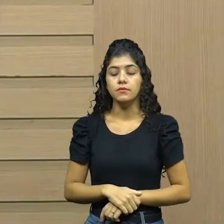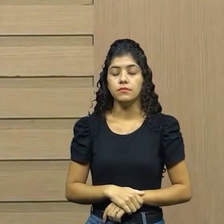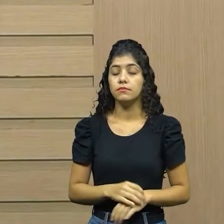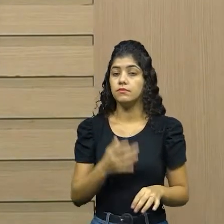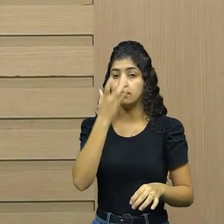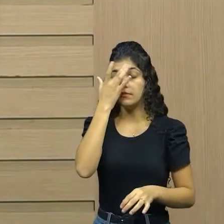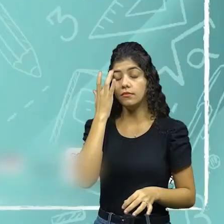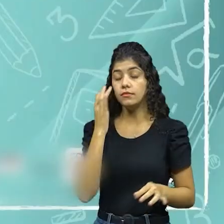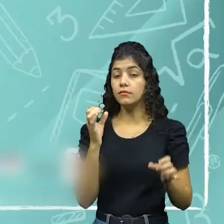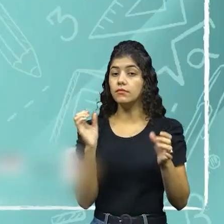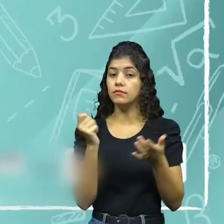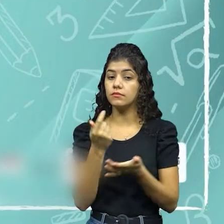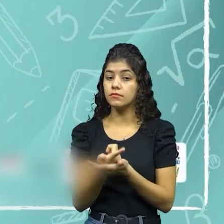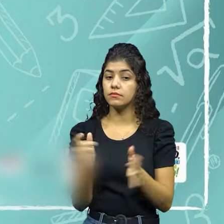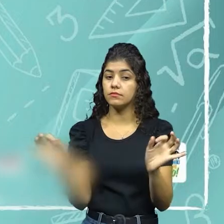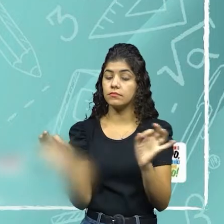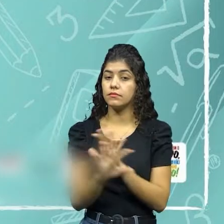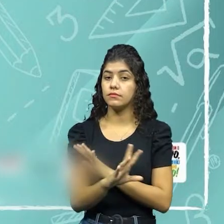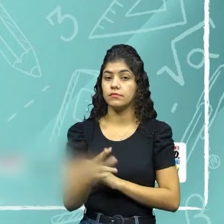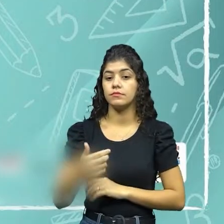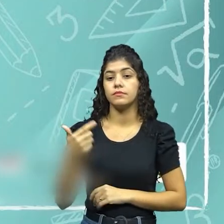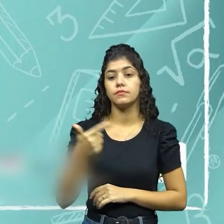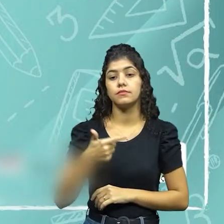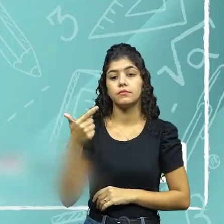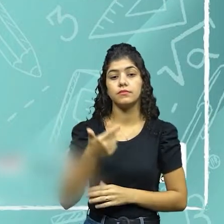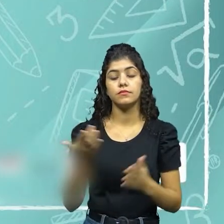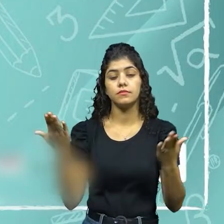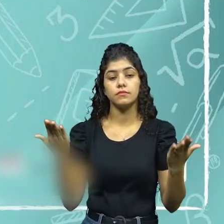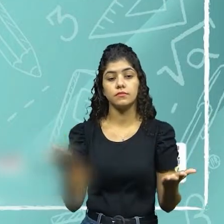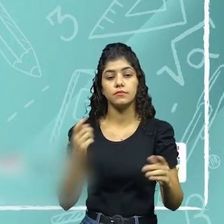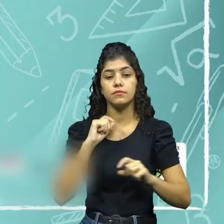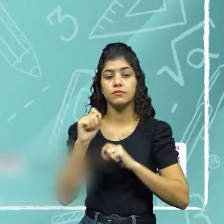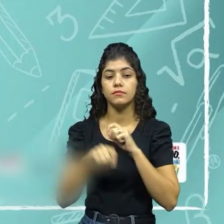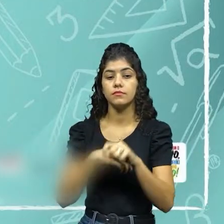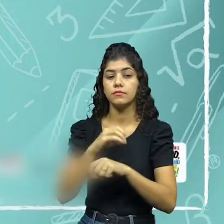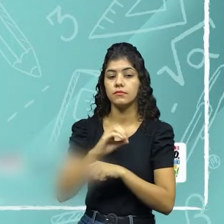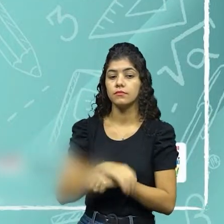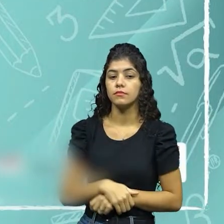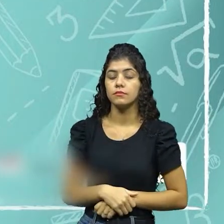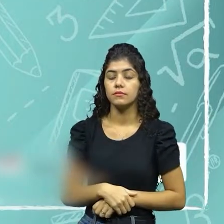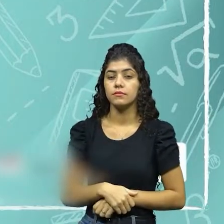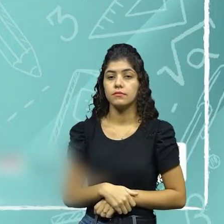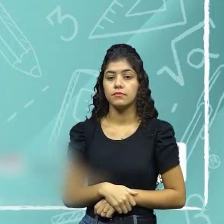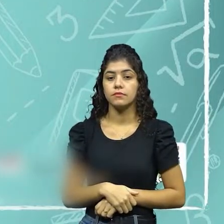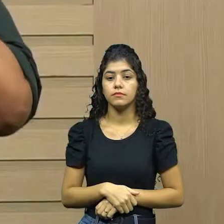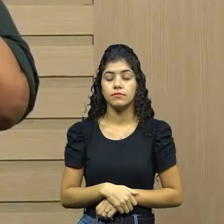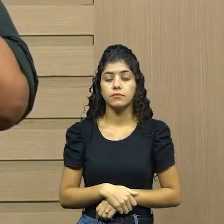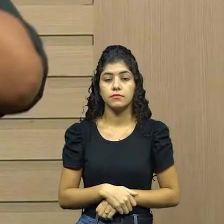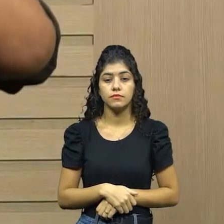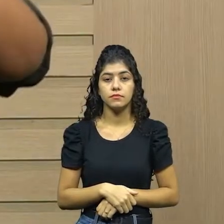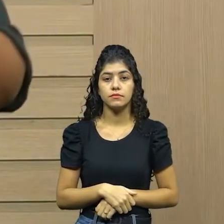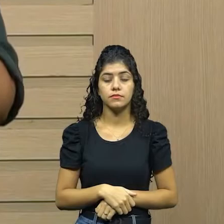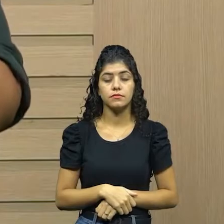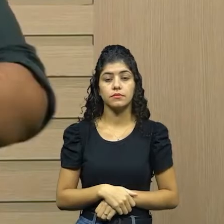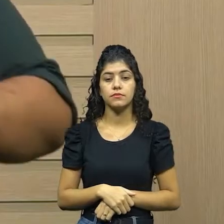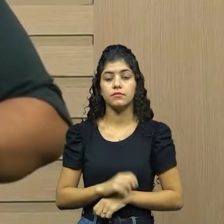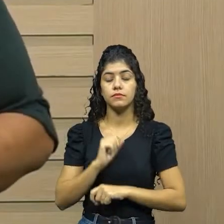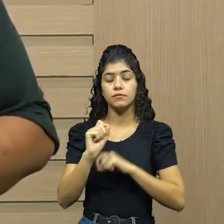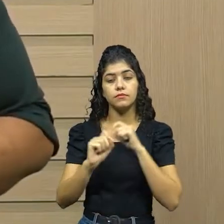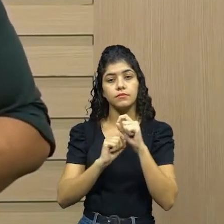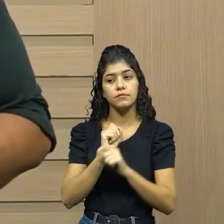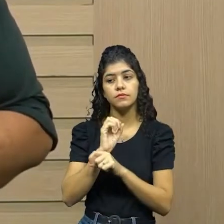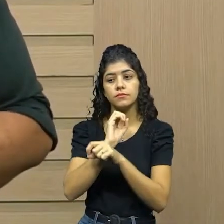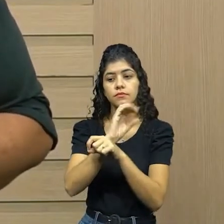ao cliente final. O segundo canal do marketing é a distribuição. O que é